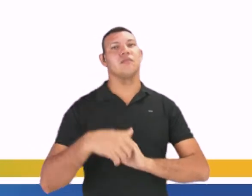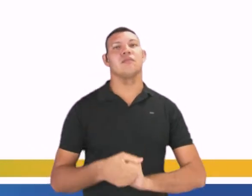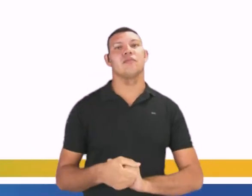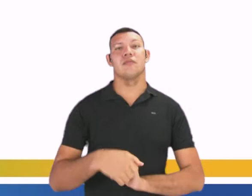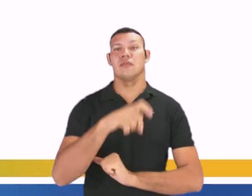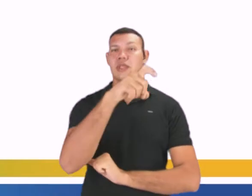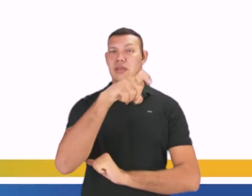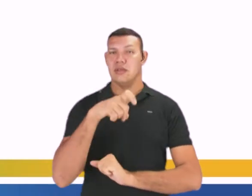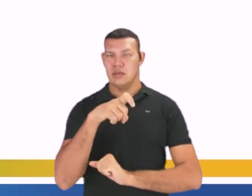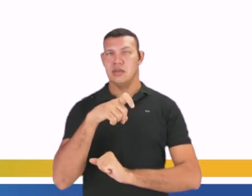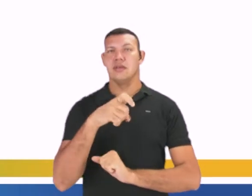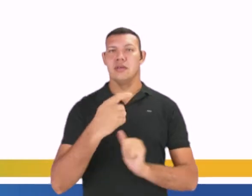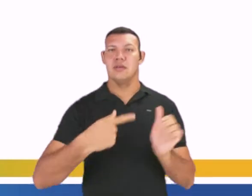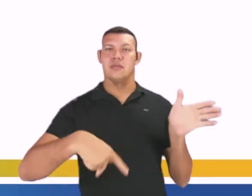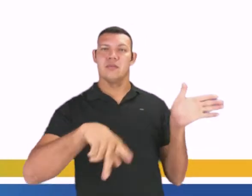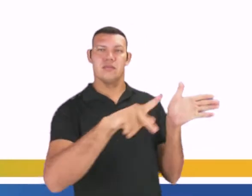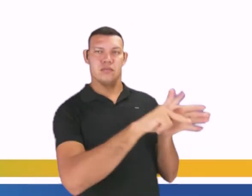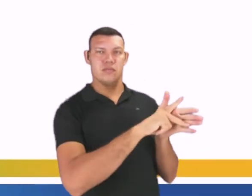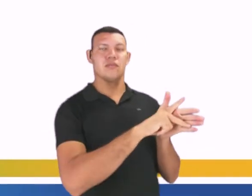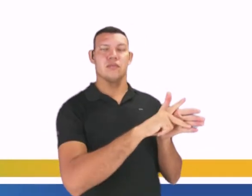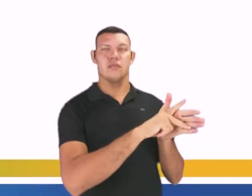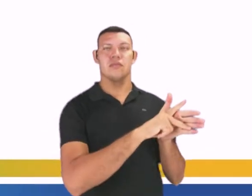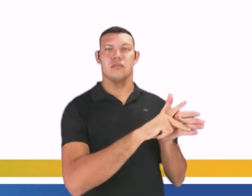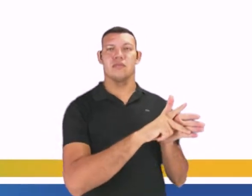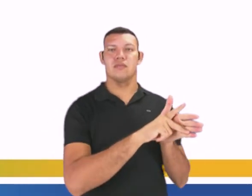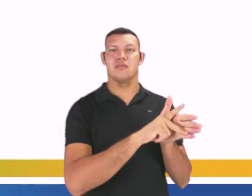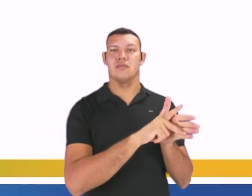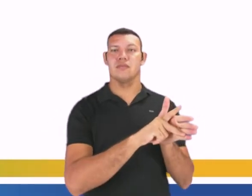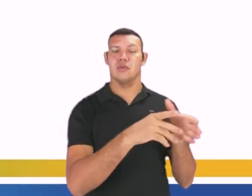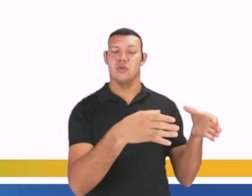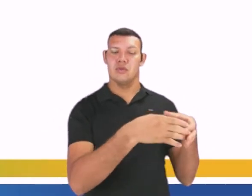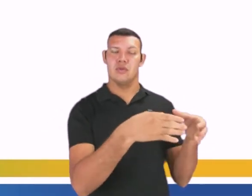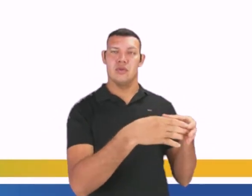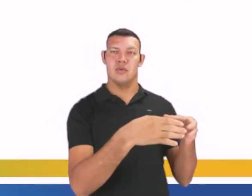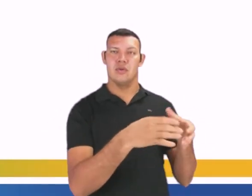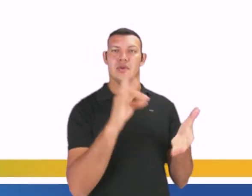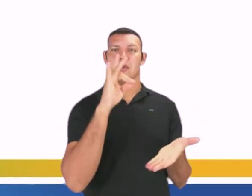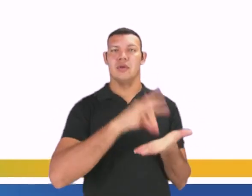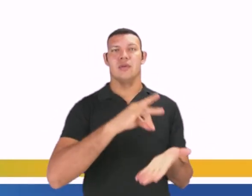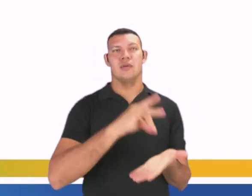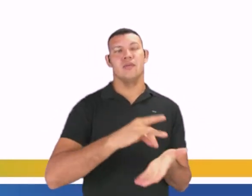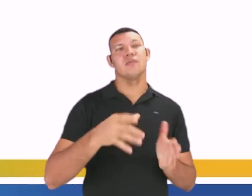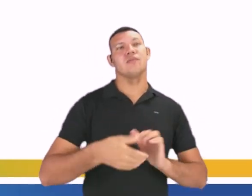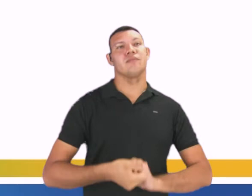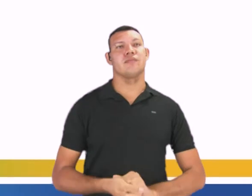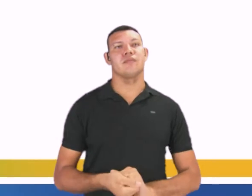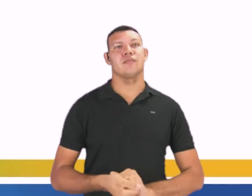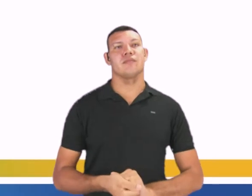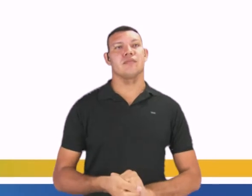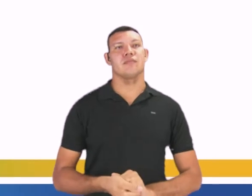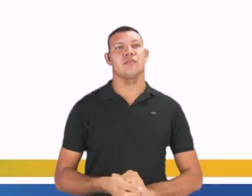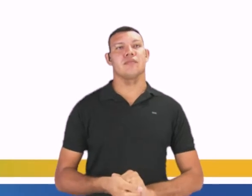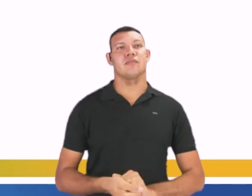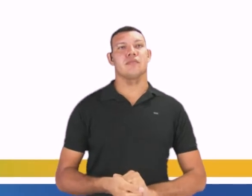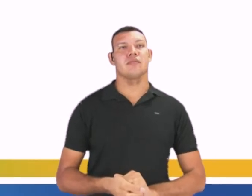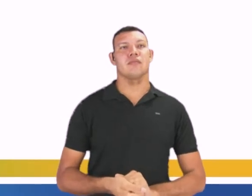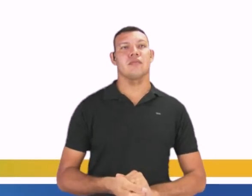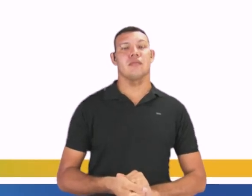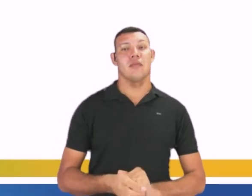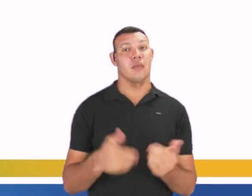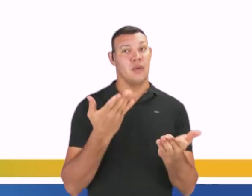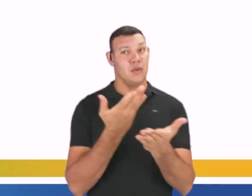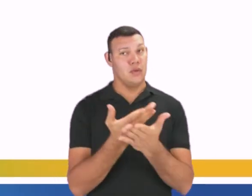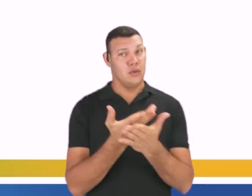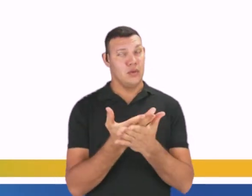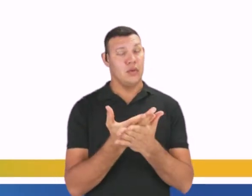o x tem que pertencer ao conjunto dos números reais. Tudo bem? Para nosso estudo de